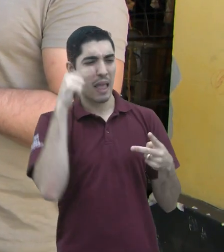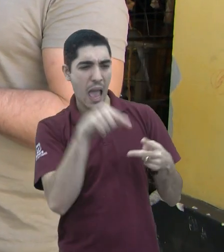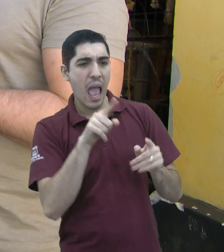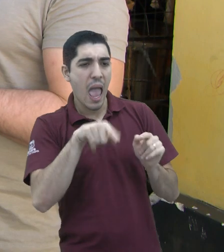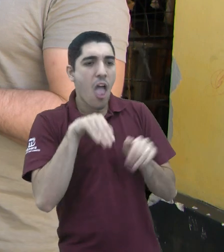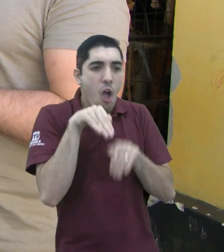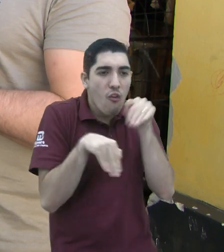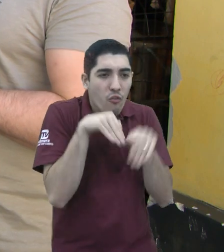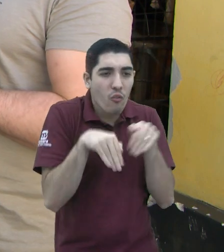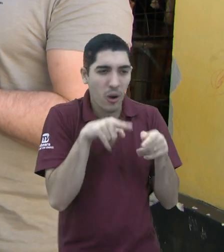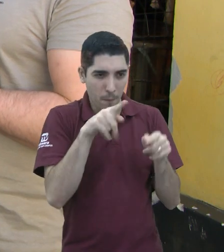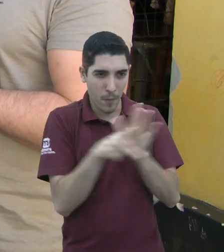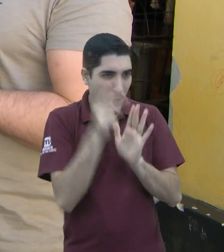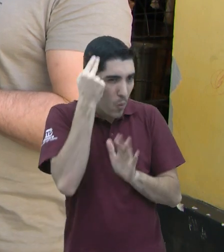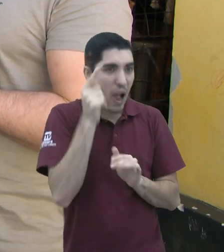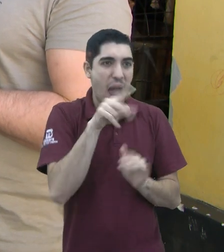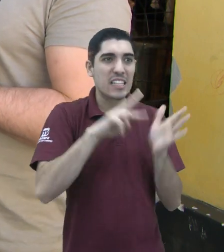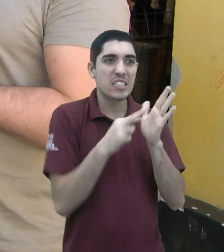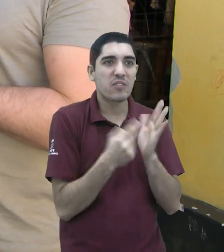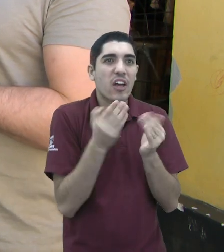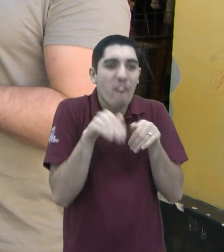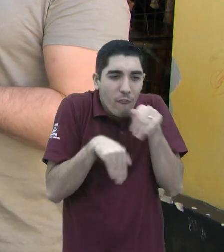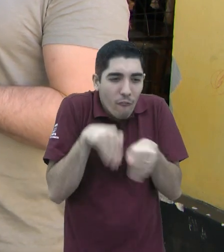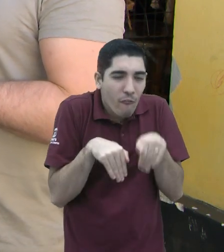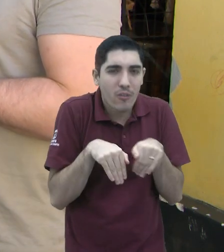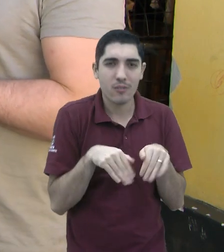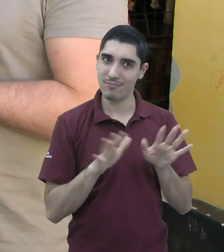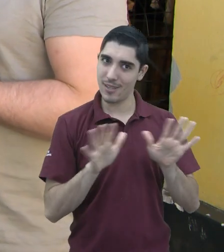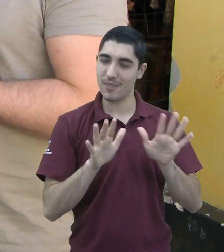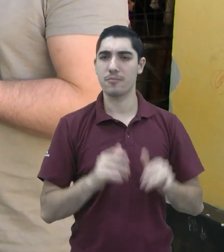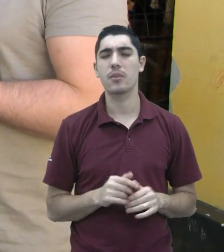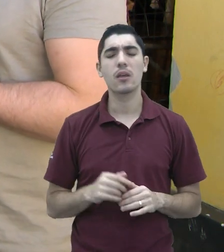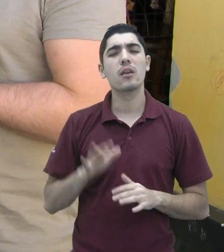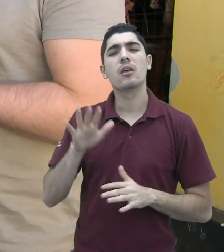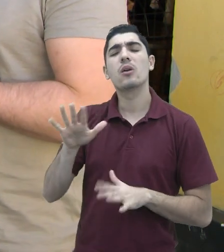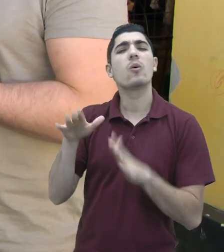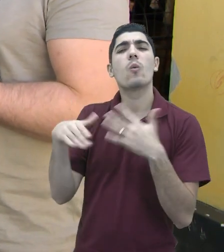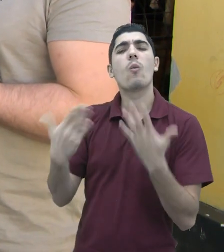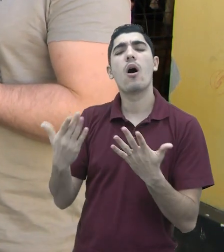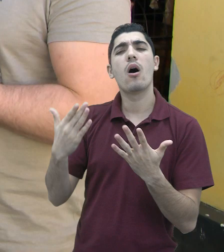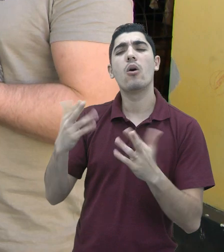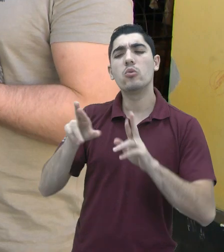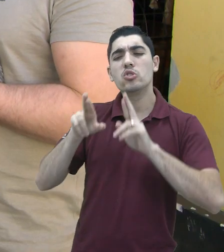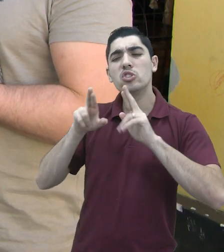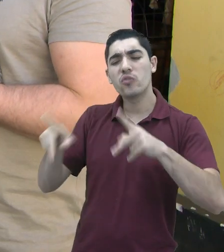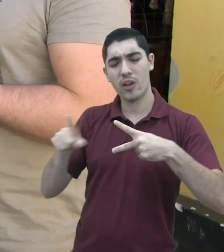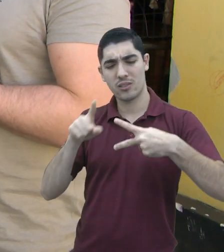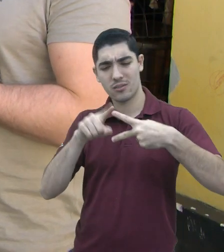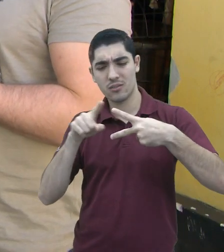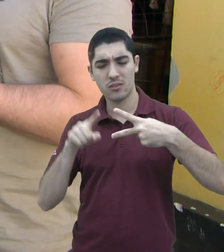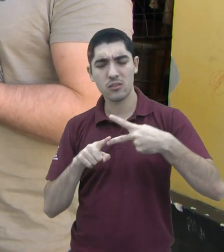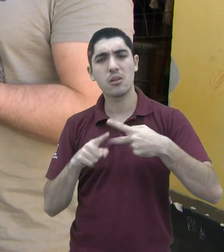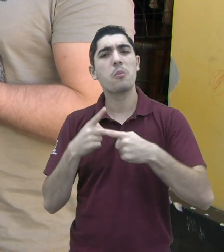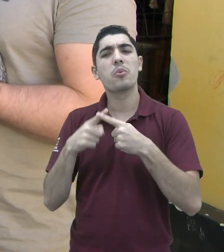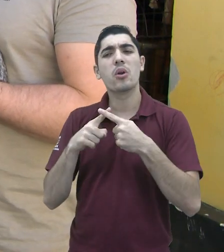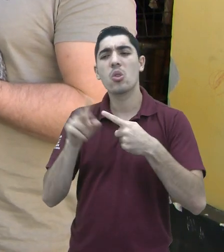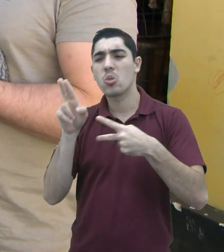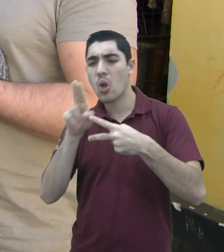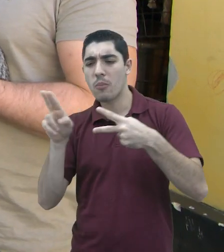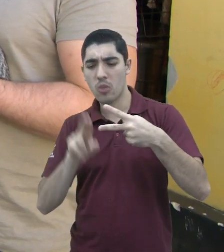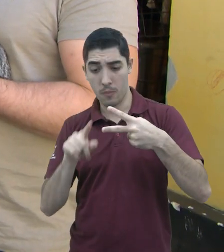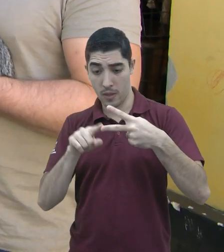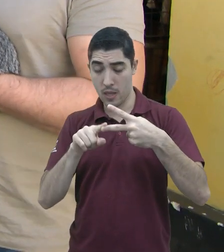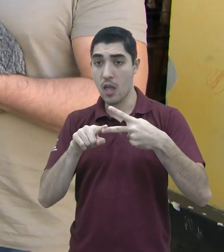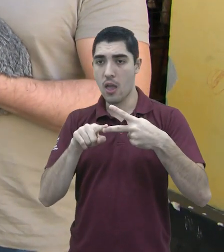eles roem e acham que são roedores também, né? E aliás, quais são, né? Porque não é uma só. Quais são as principais diferenças? Por que a gente dá esses